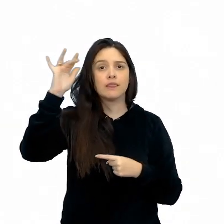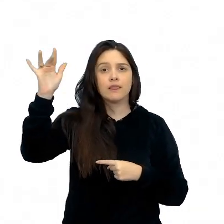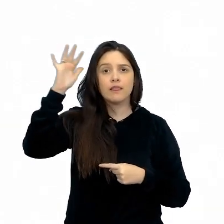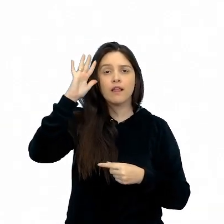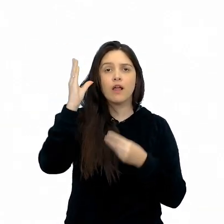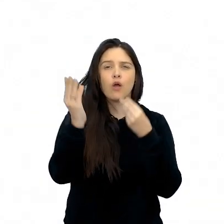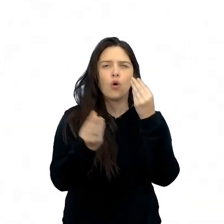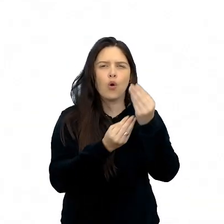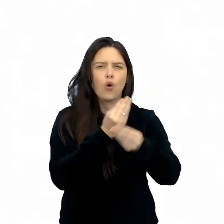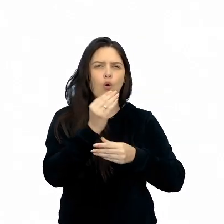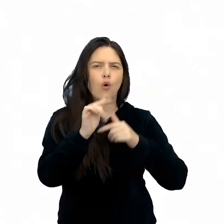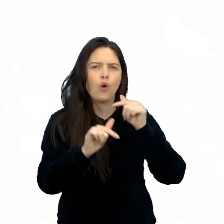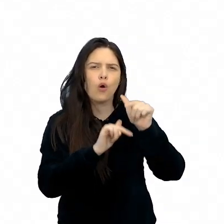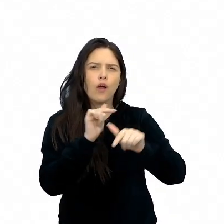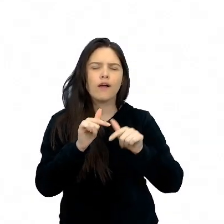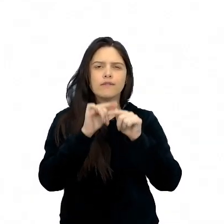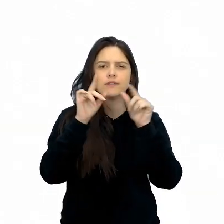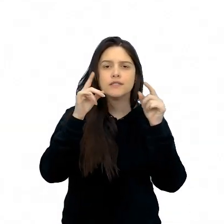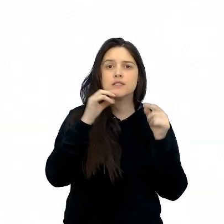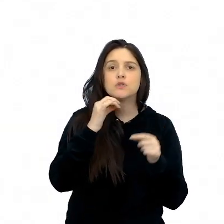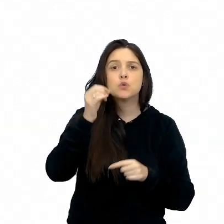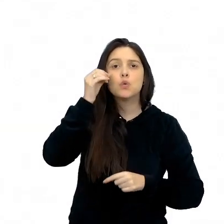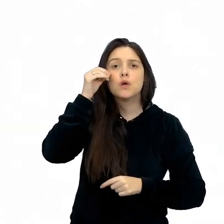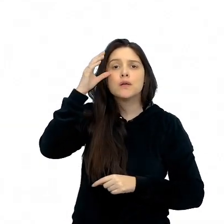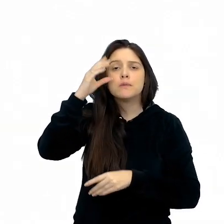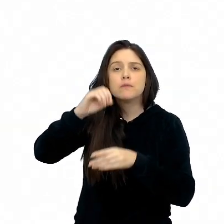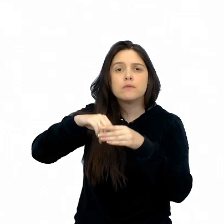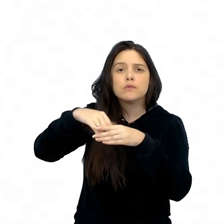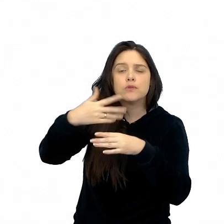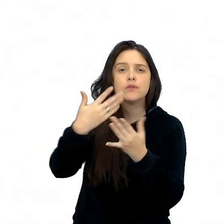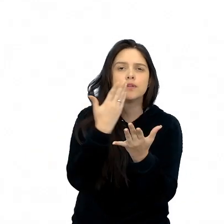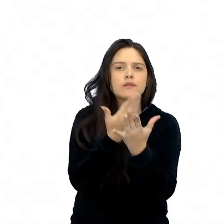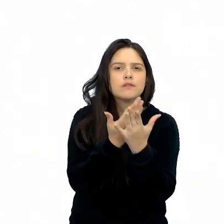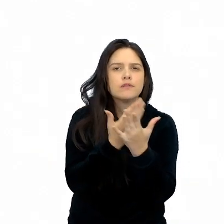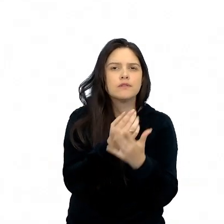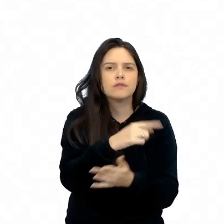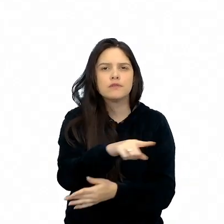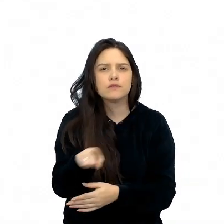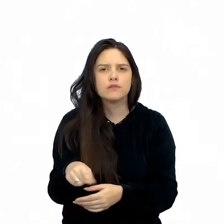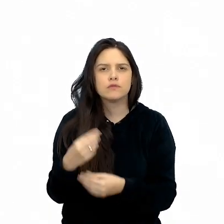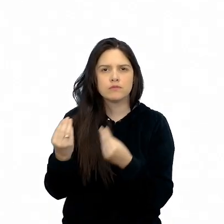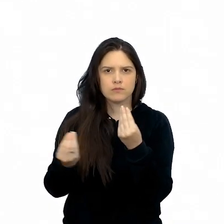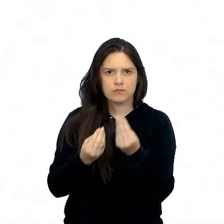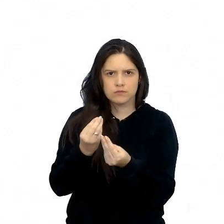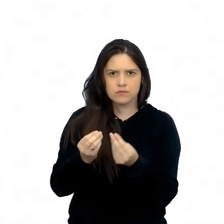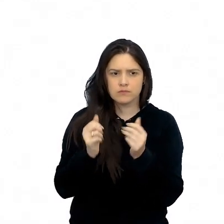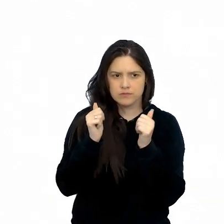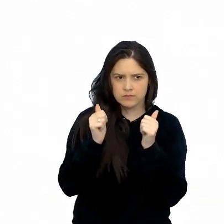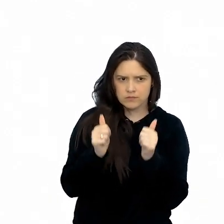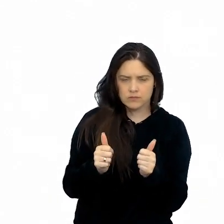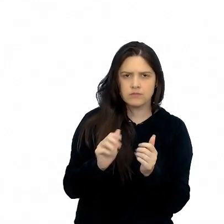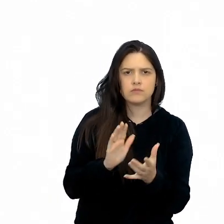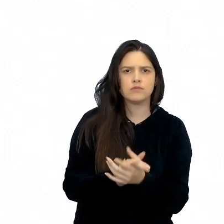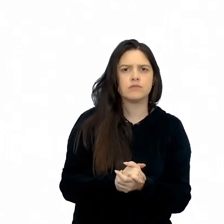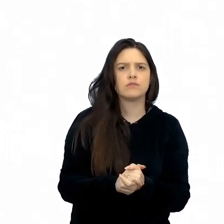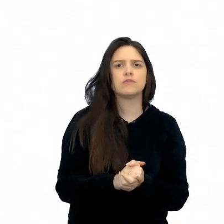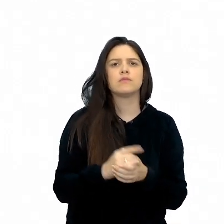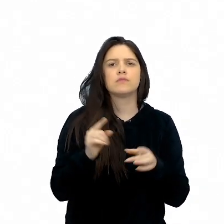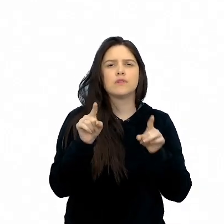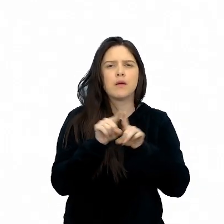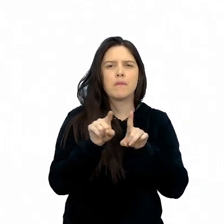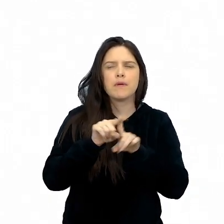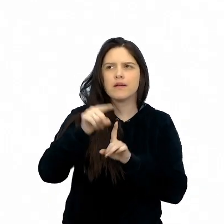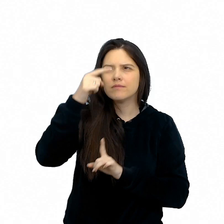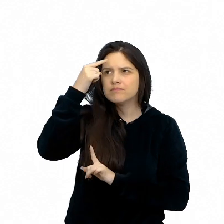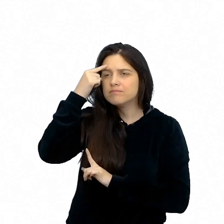como trabalhar, o que é esse conhecimento do conteúdo e dos estudantes que nós estamos falando aqui. Então, para a gente poder, então,